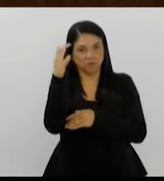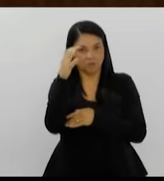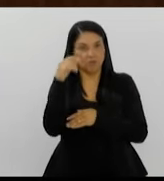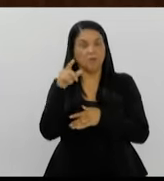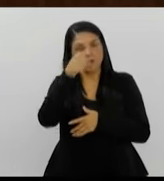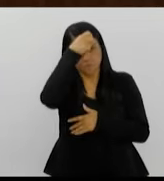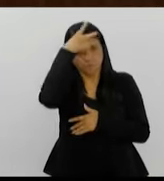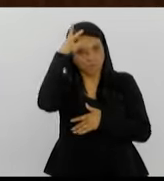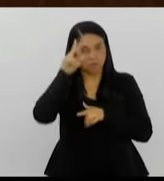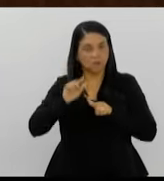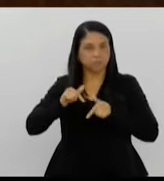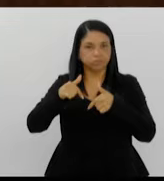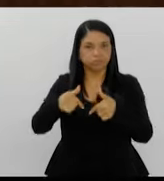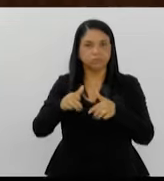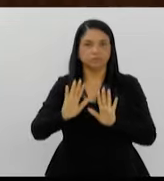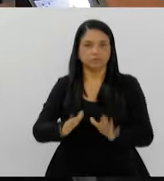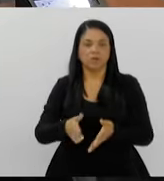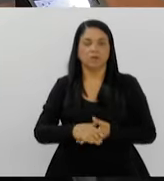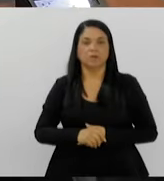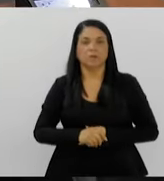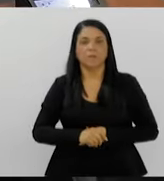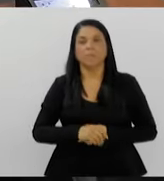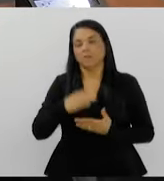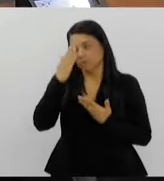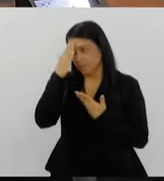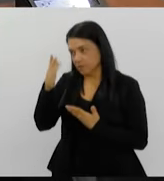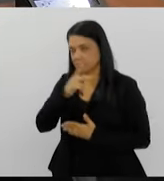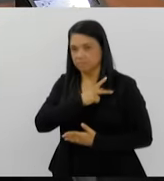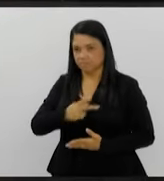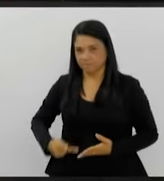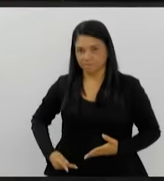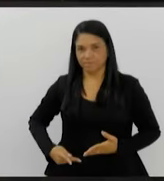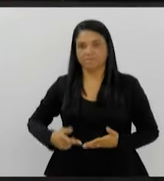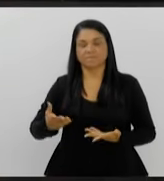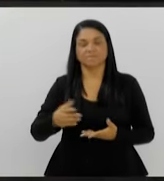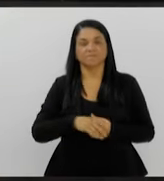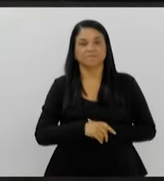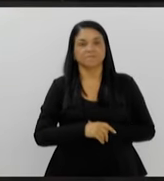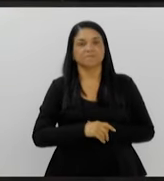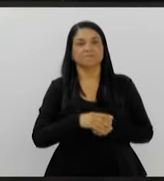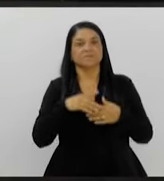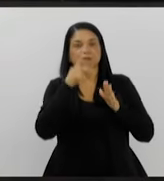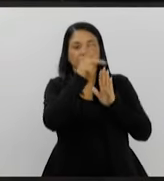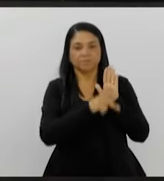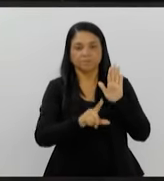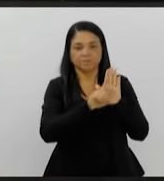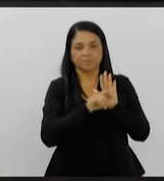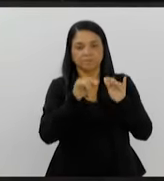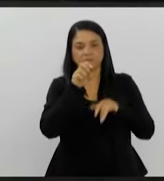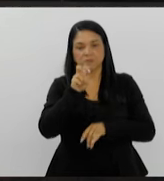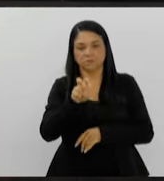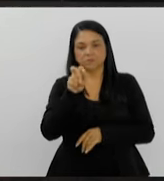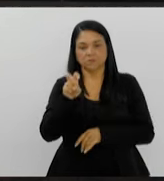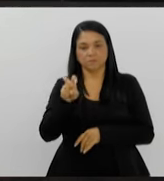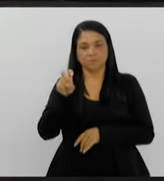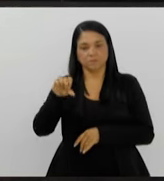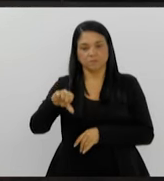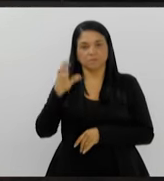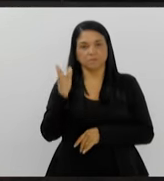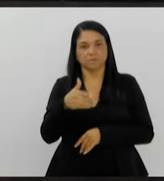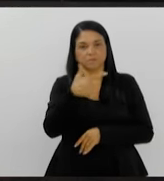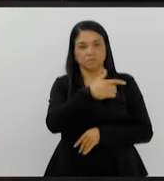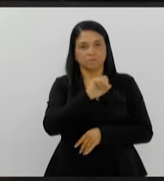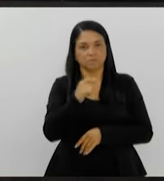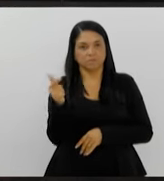já tá fazendoo obrigado deputada Verônica anuncie o projeto de lei número 5559 de2022 de